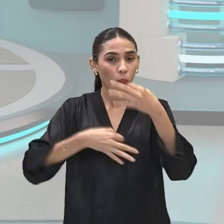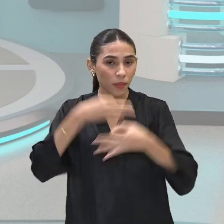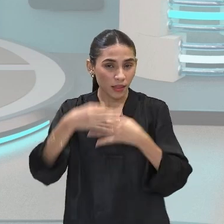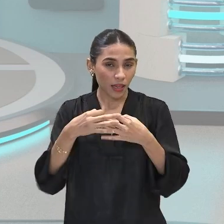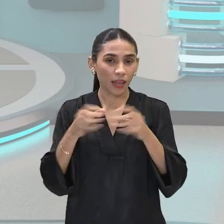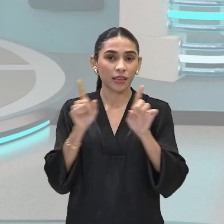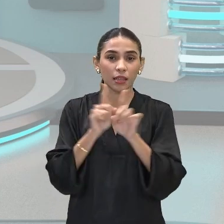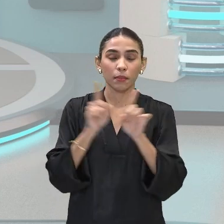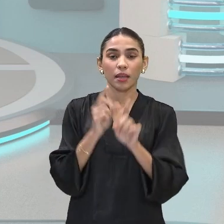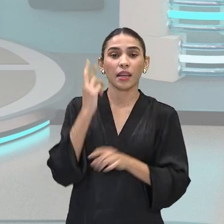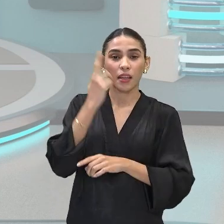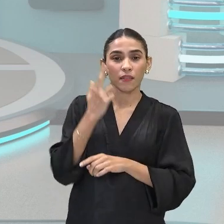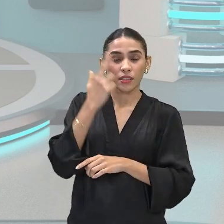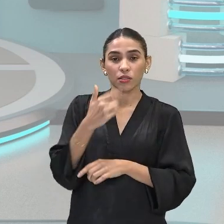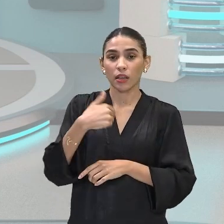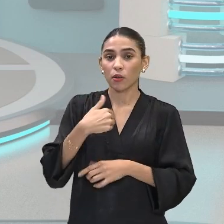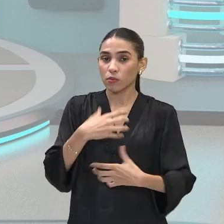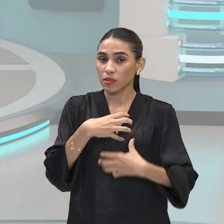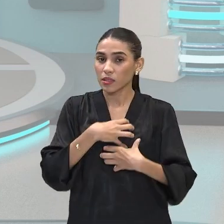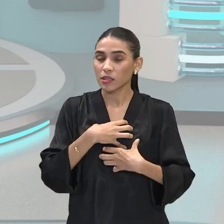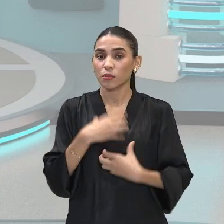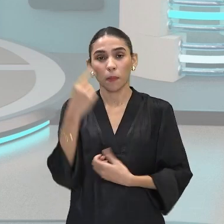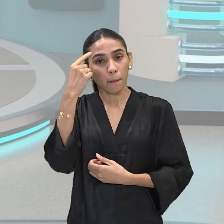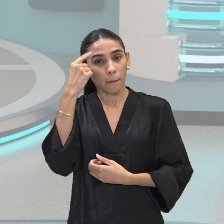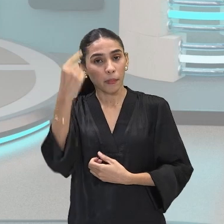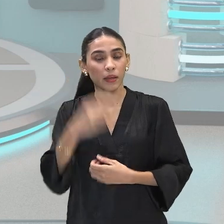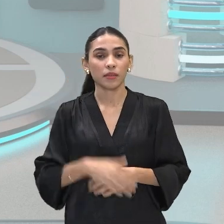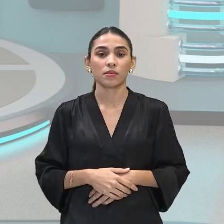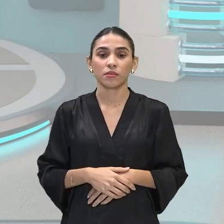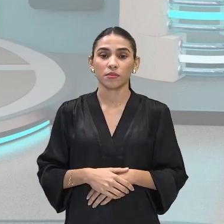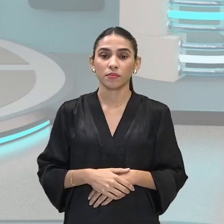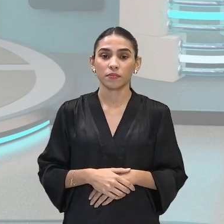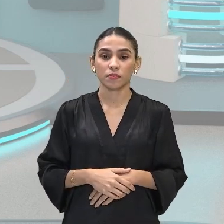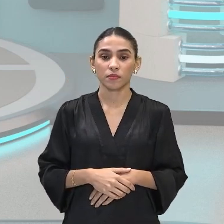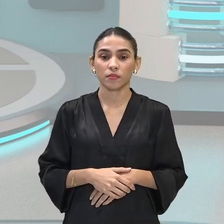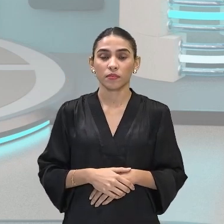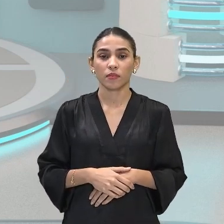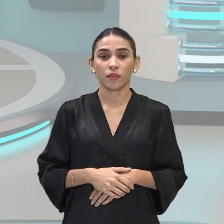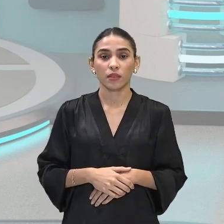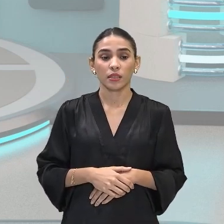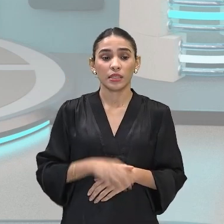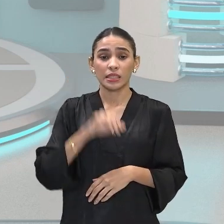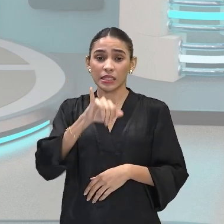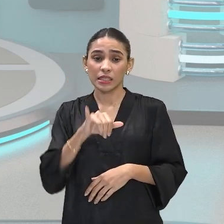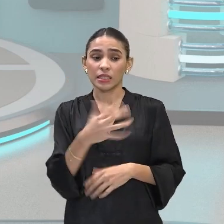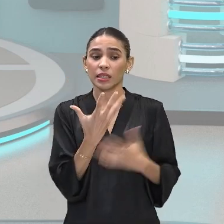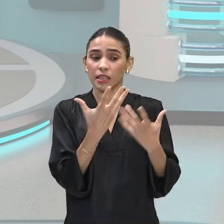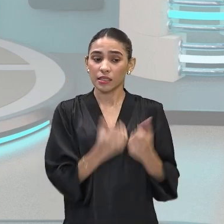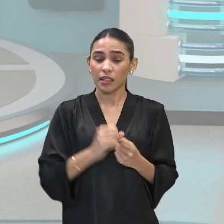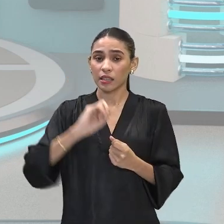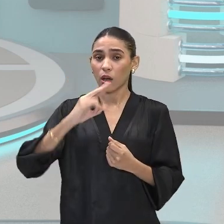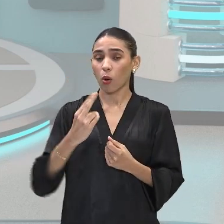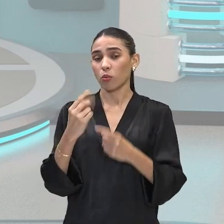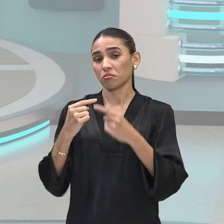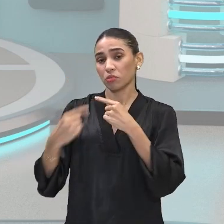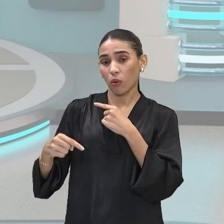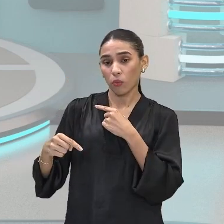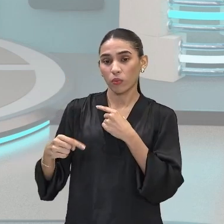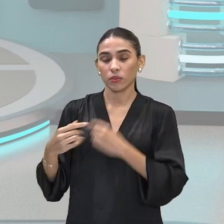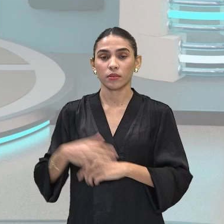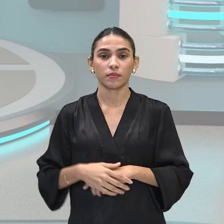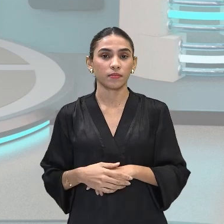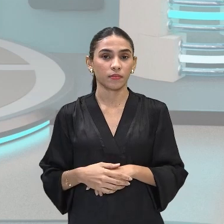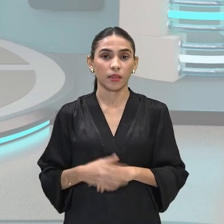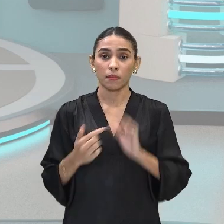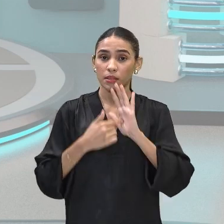refletindo aquilo que eu sinto, que eu penso, sendo a favor, contra, trazendo um